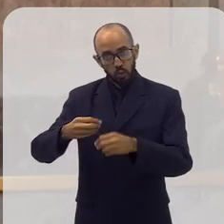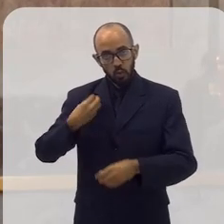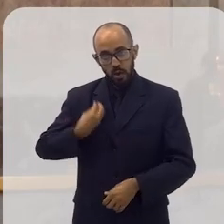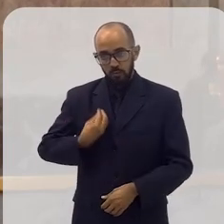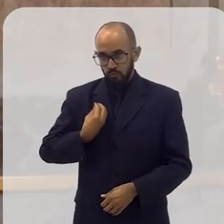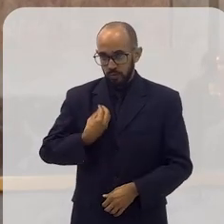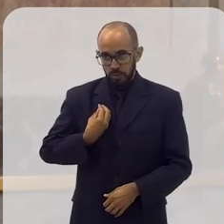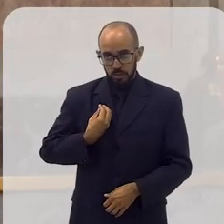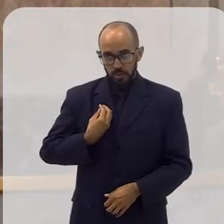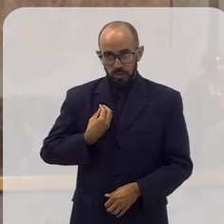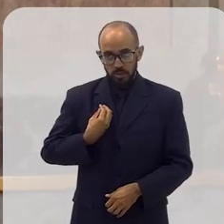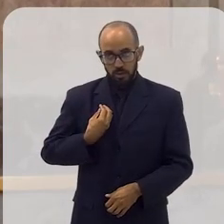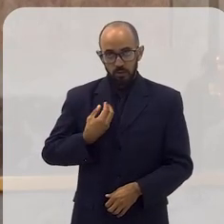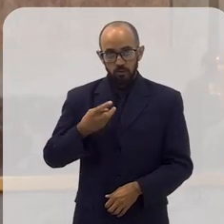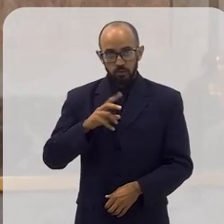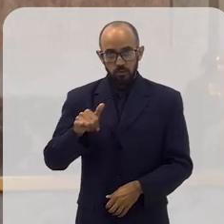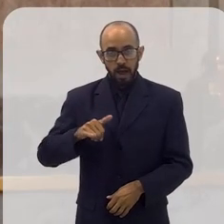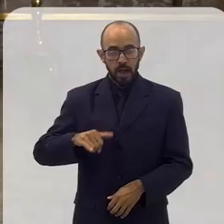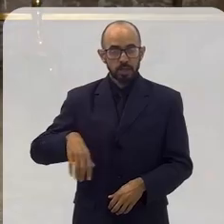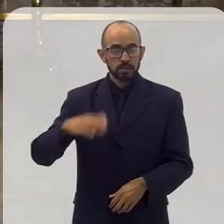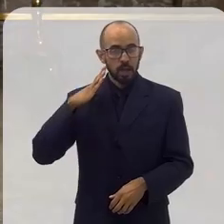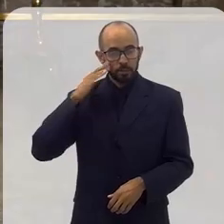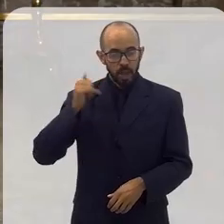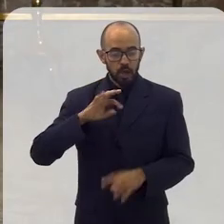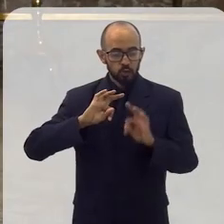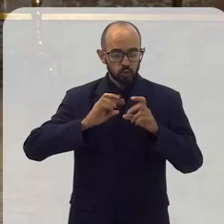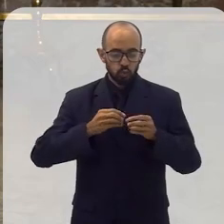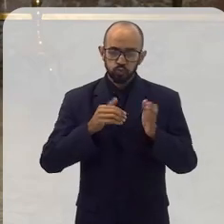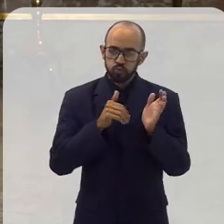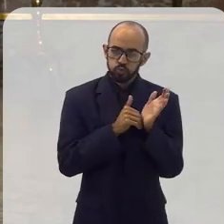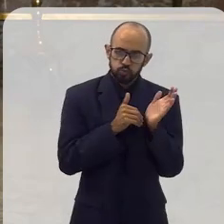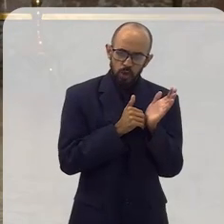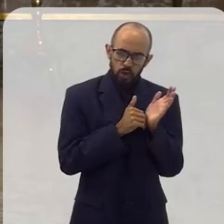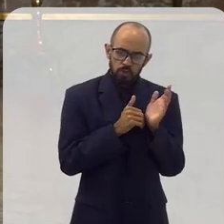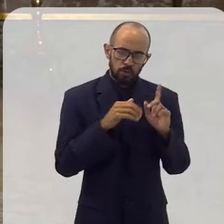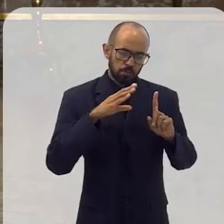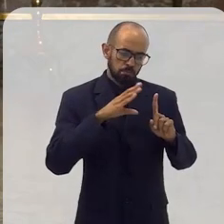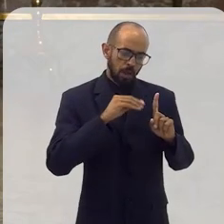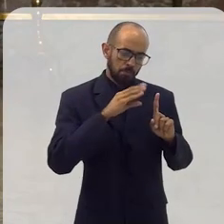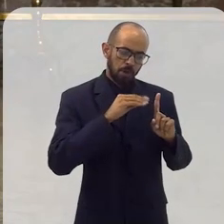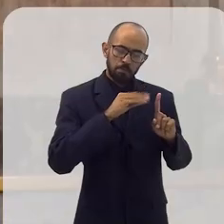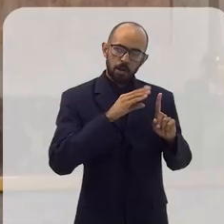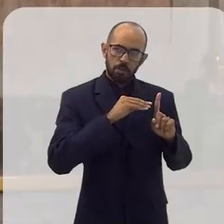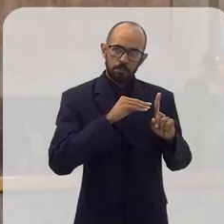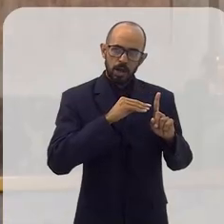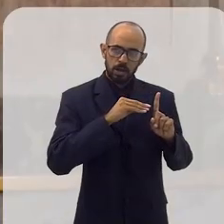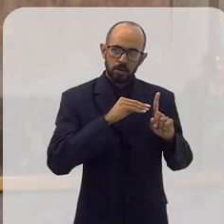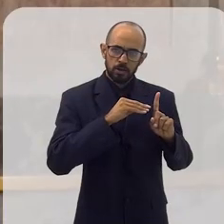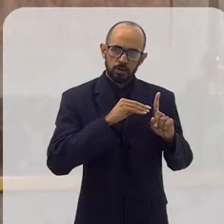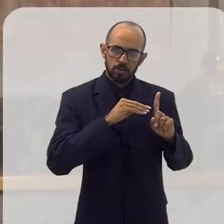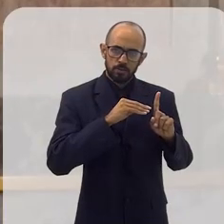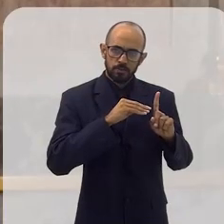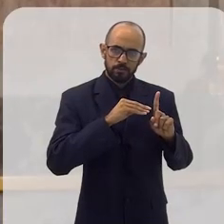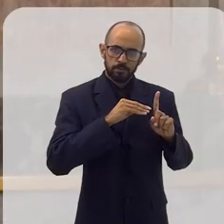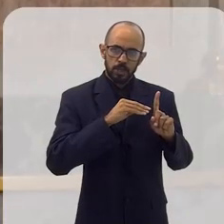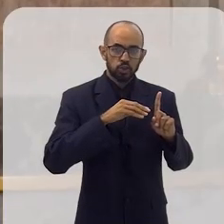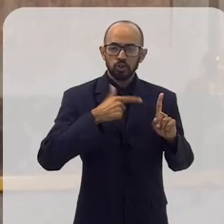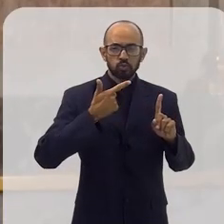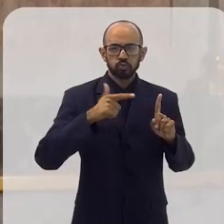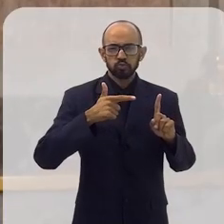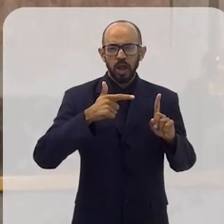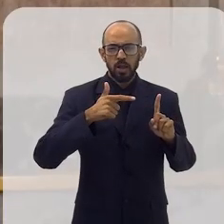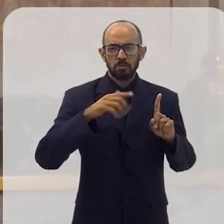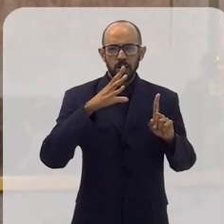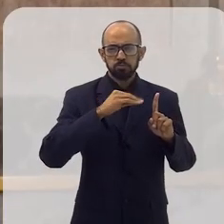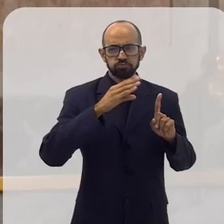toda a vida dele mesmo. Ele vai ouvir a confissão dessa pessoa. Nós não temos uma confissão